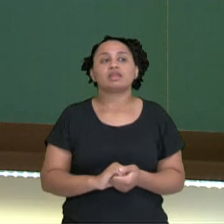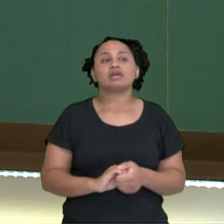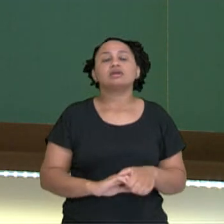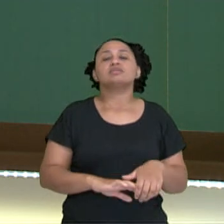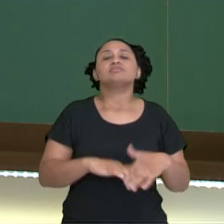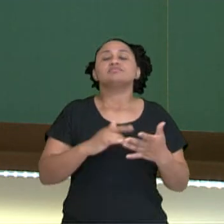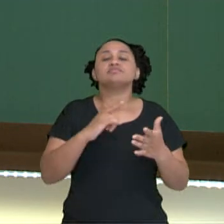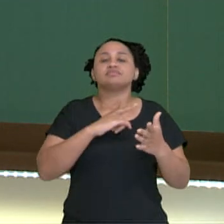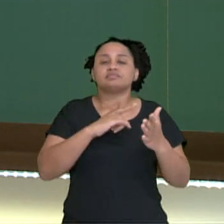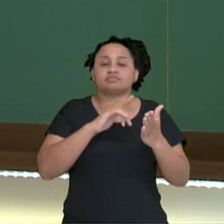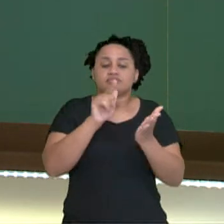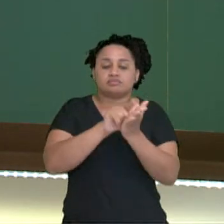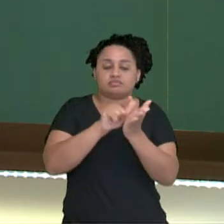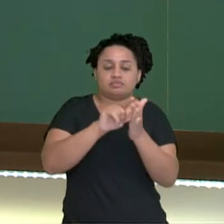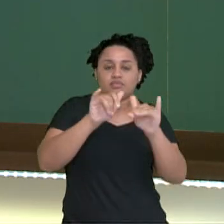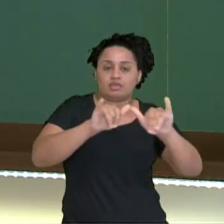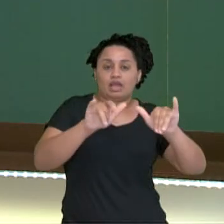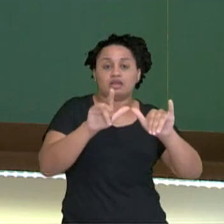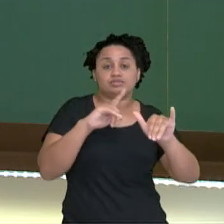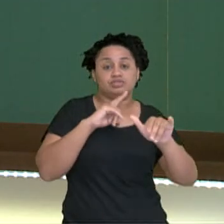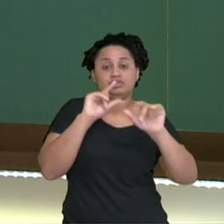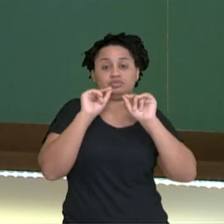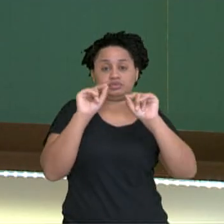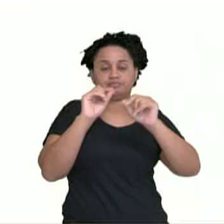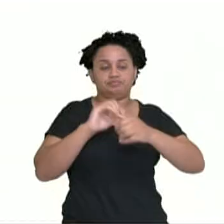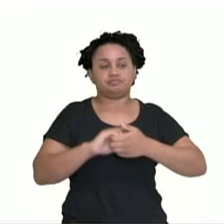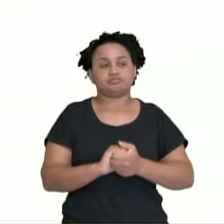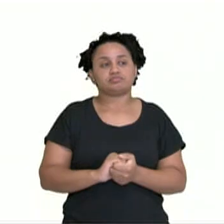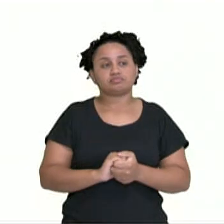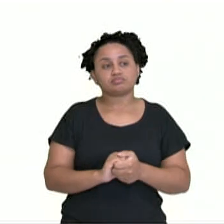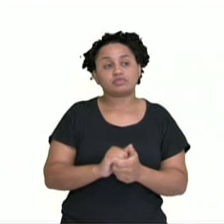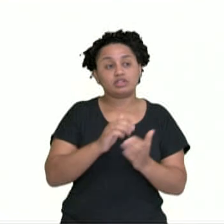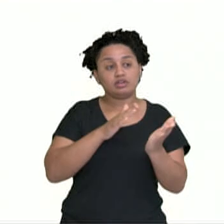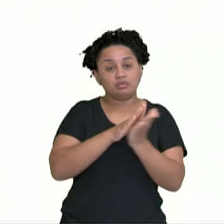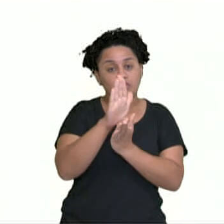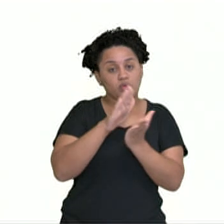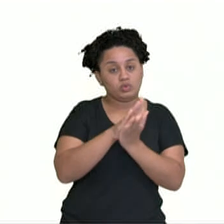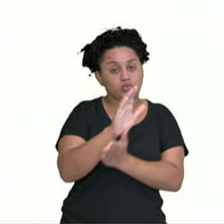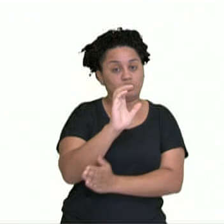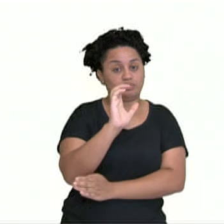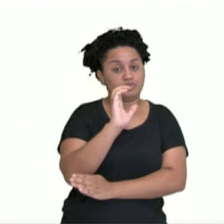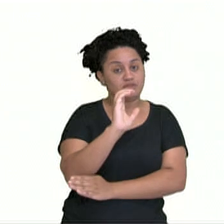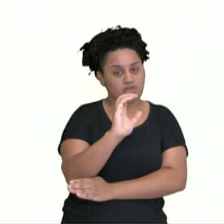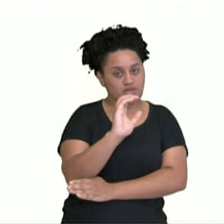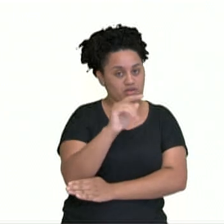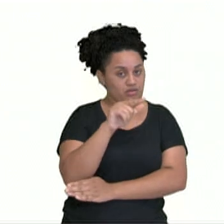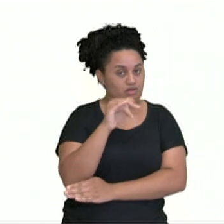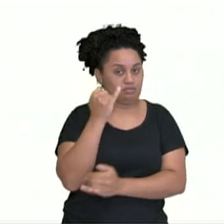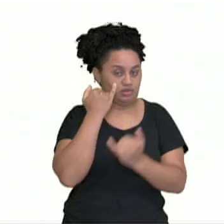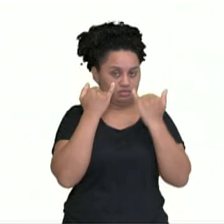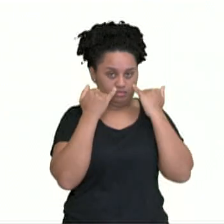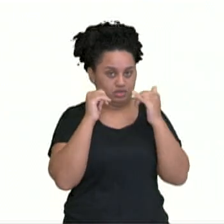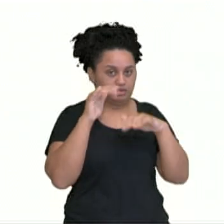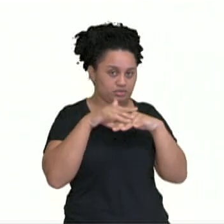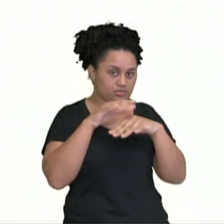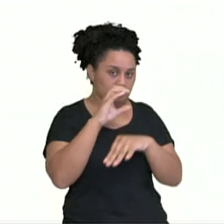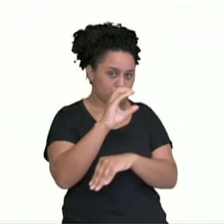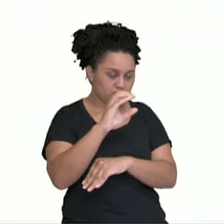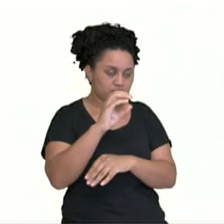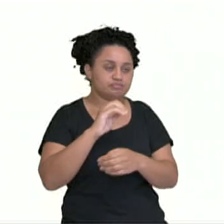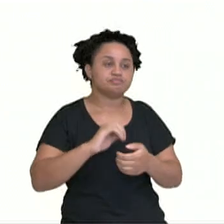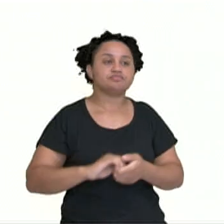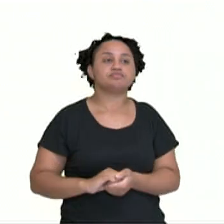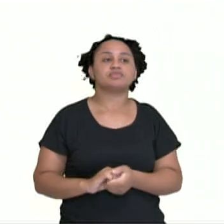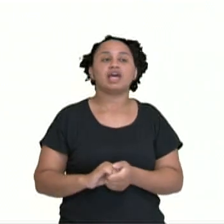O que dizia nesse panfleto? Para consumo C, já temos aqui uma informação matemática,